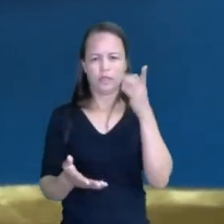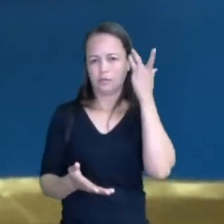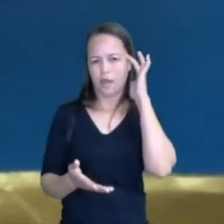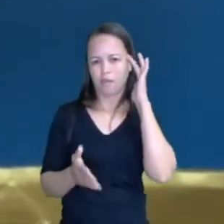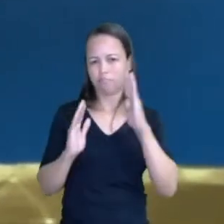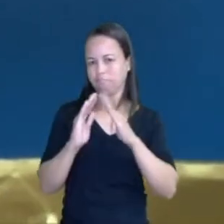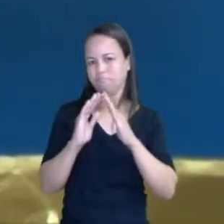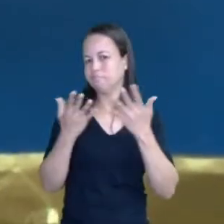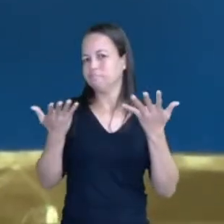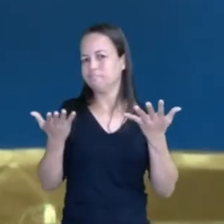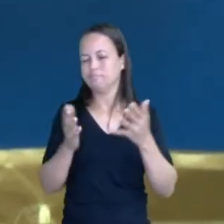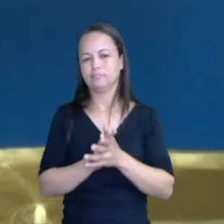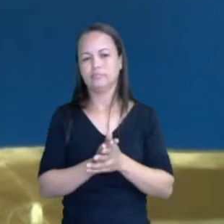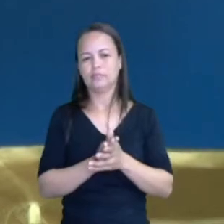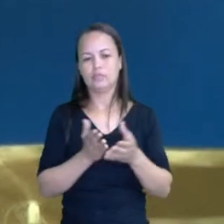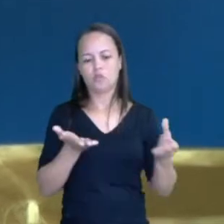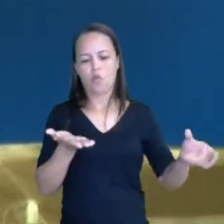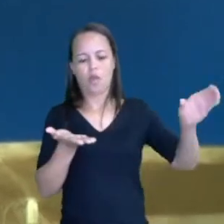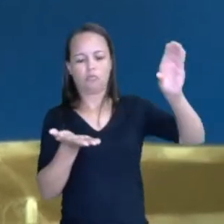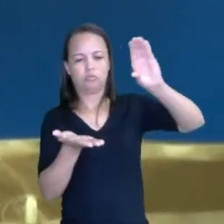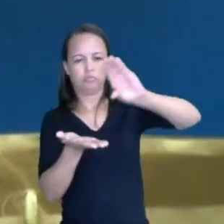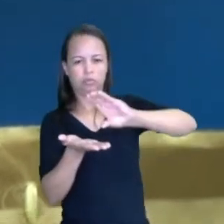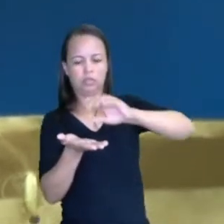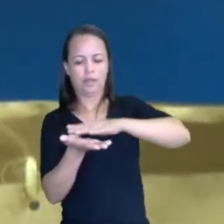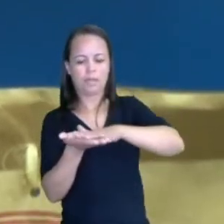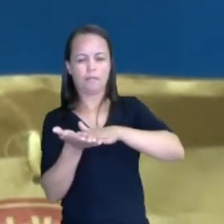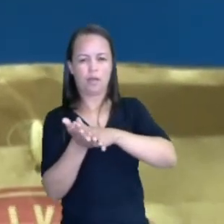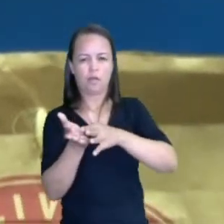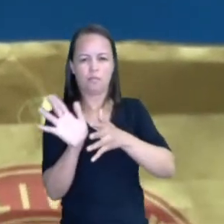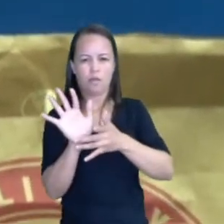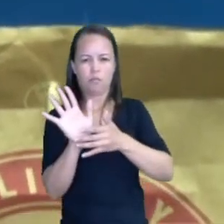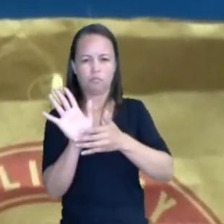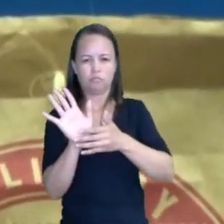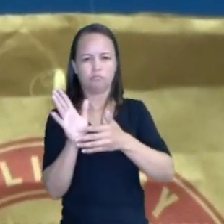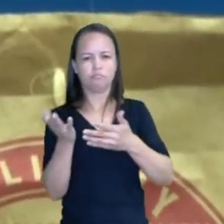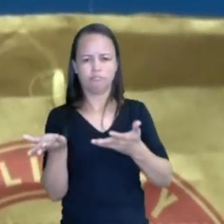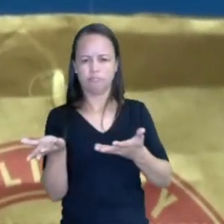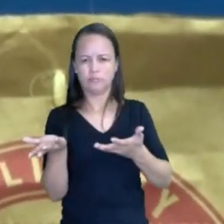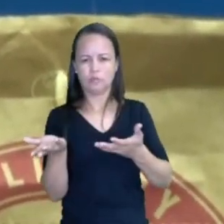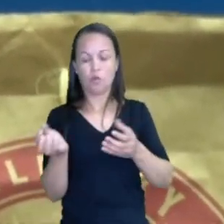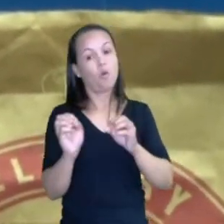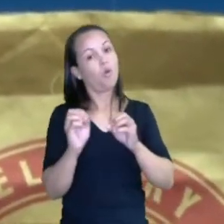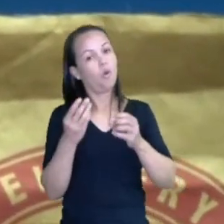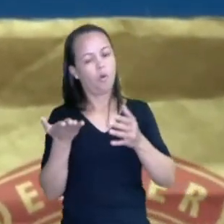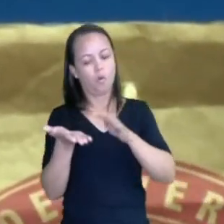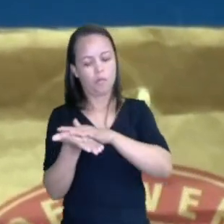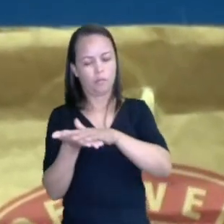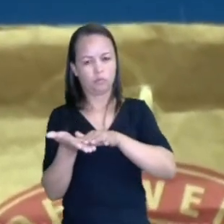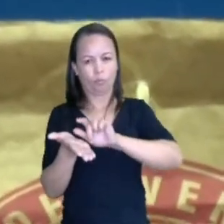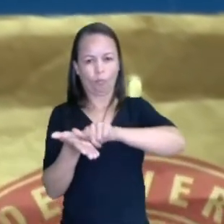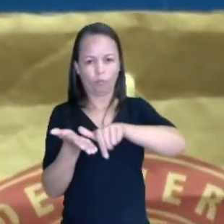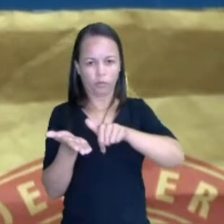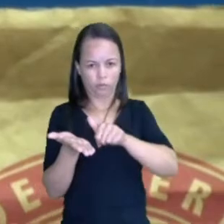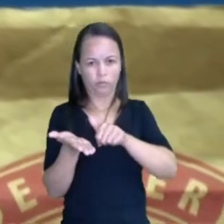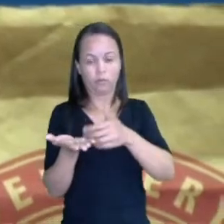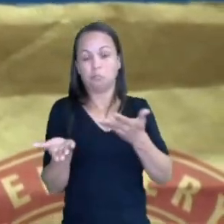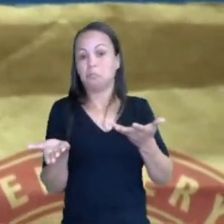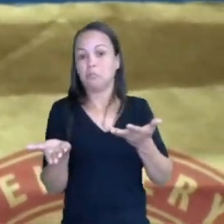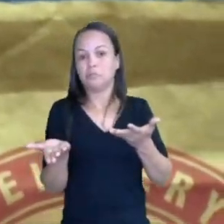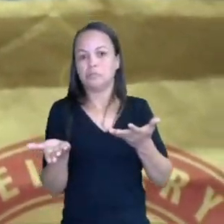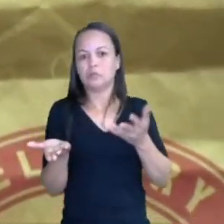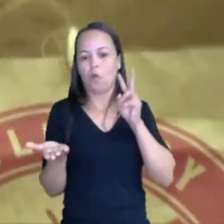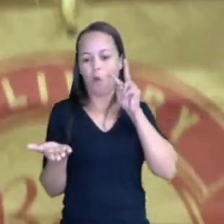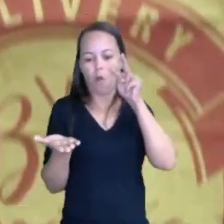casa? Se eu derramar água aqui, ó, será que eu vou molhar a minha mão ou minha mão vai permanecer enxuta?